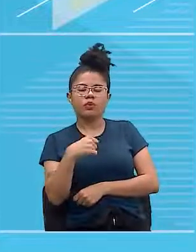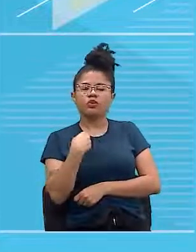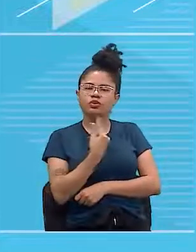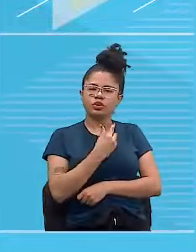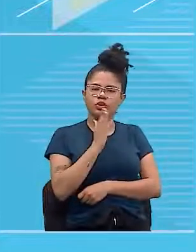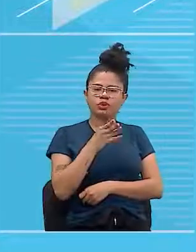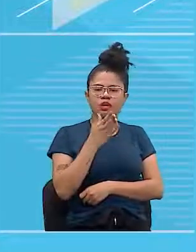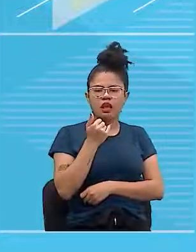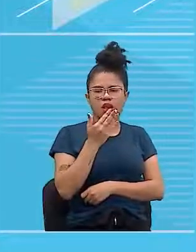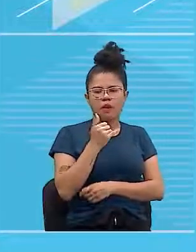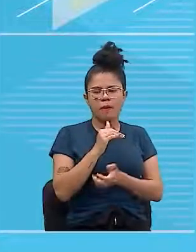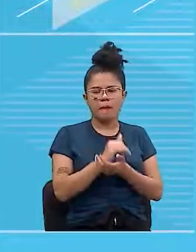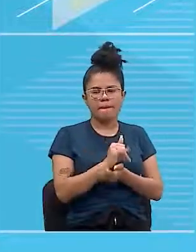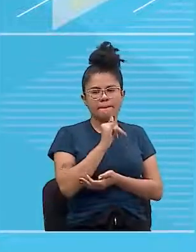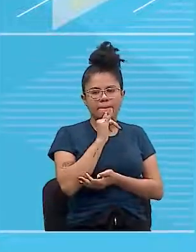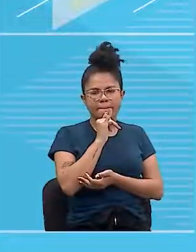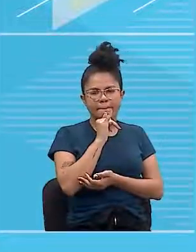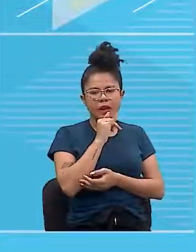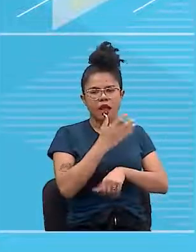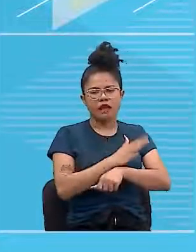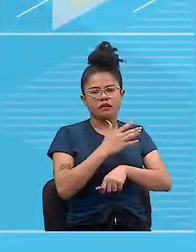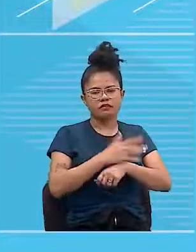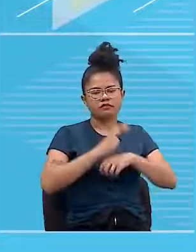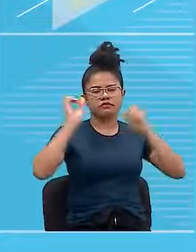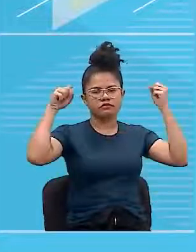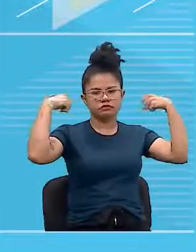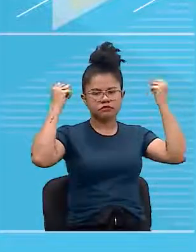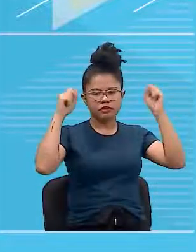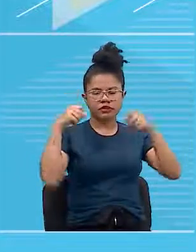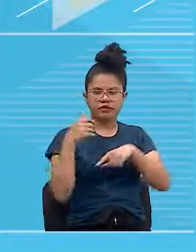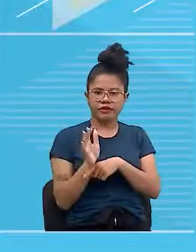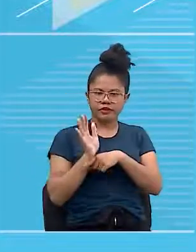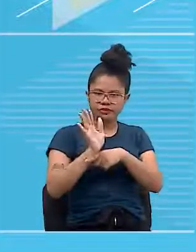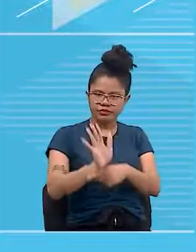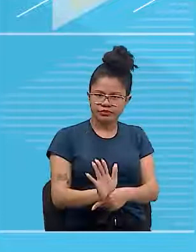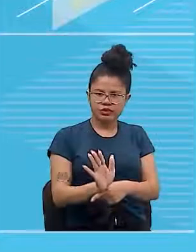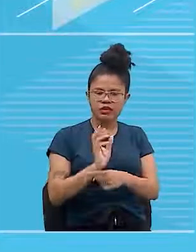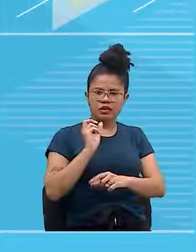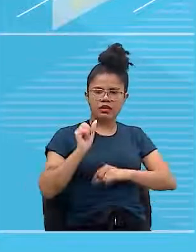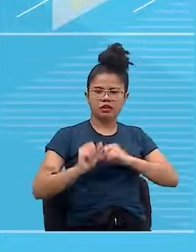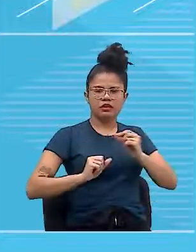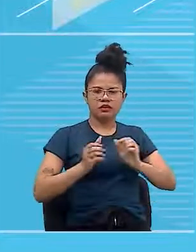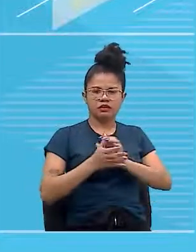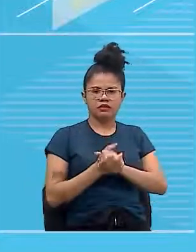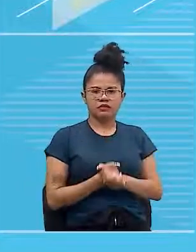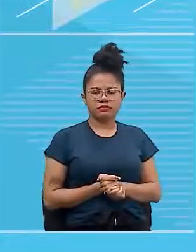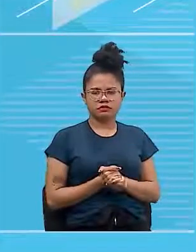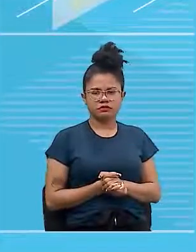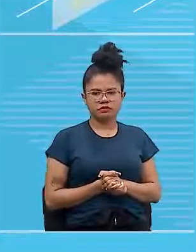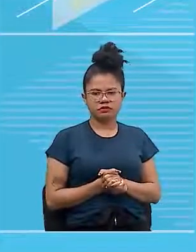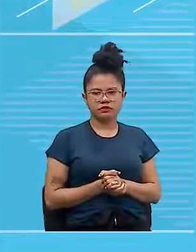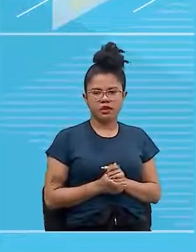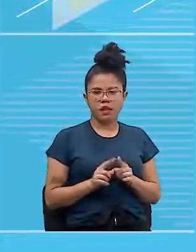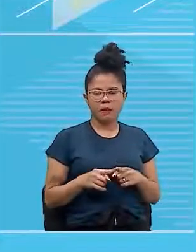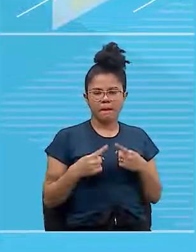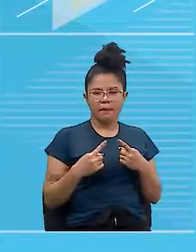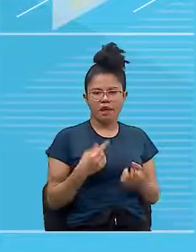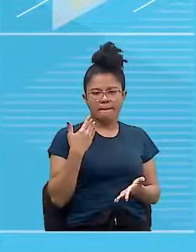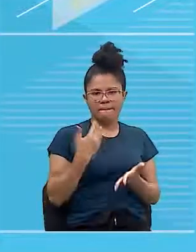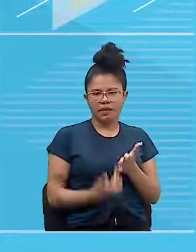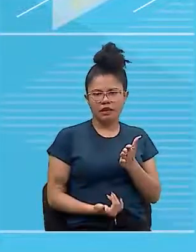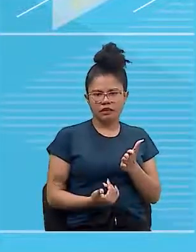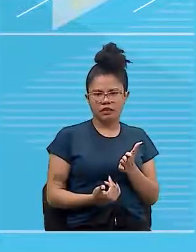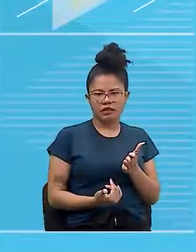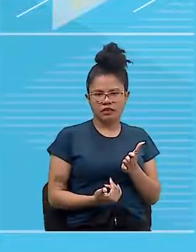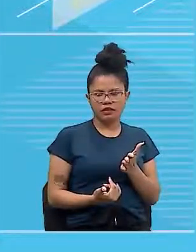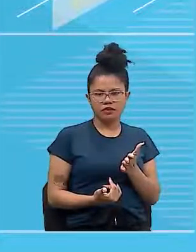ele é tão a Érica e o exercício físico ele vai te ajudar e obviamente é nessa cidade mas em relação a perda de peso